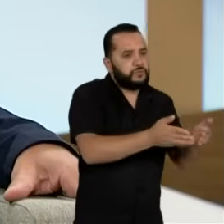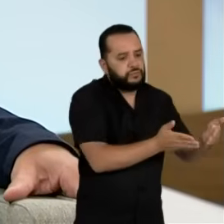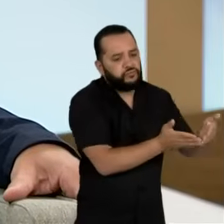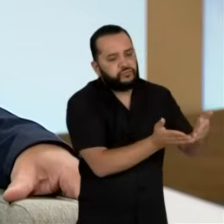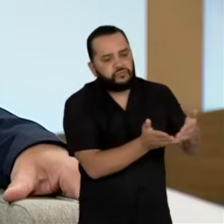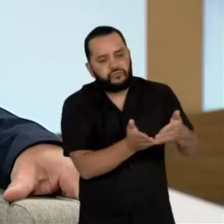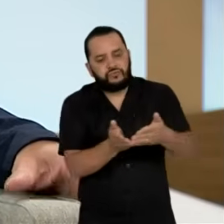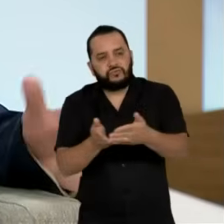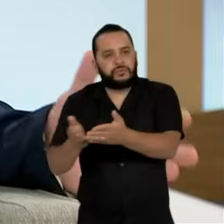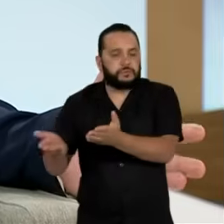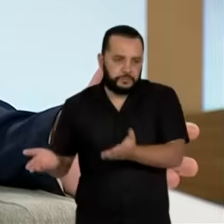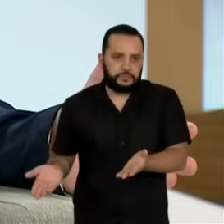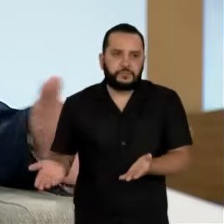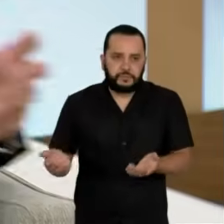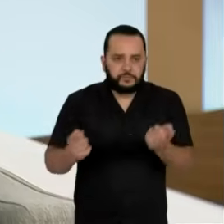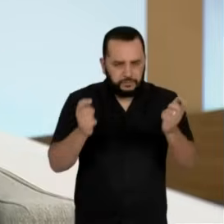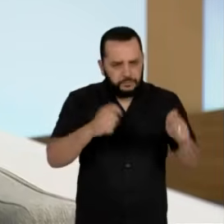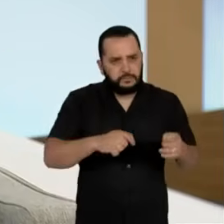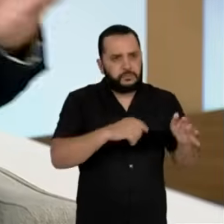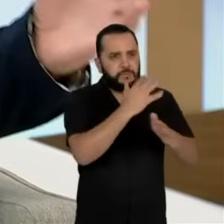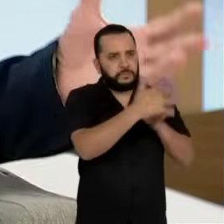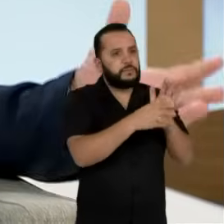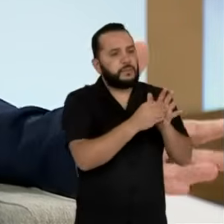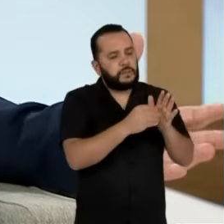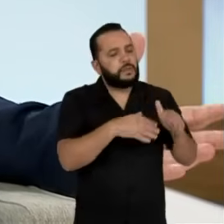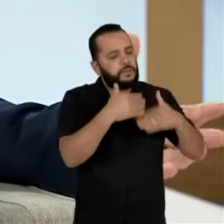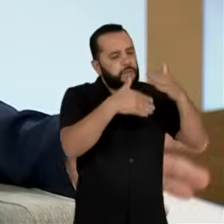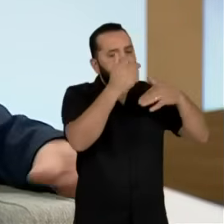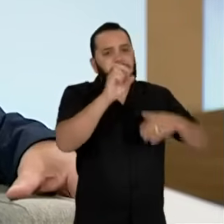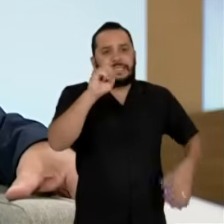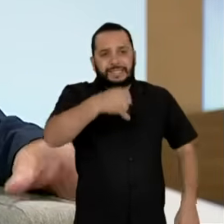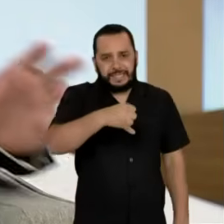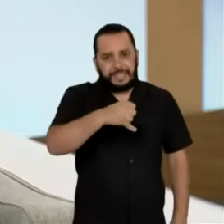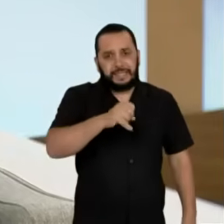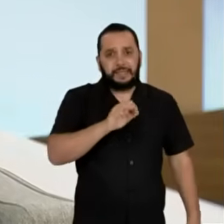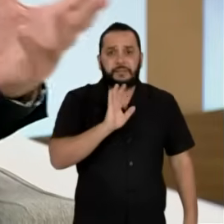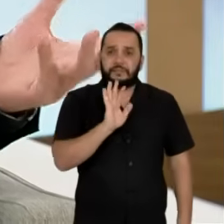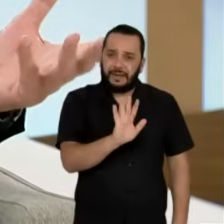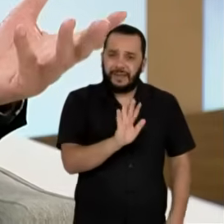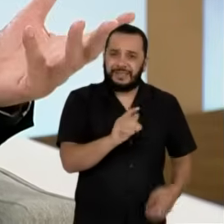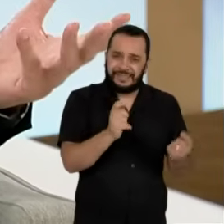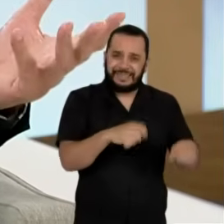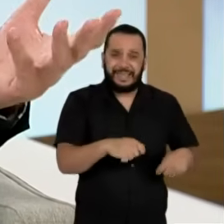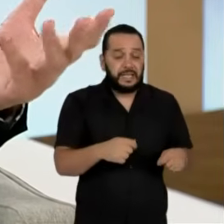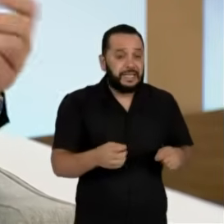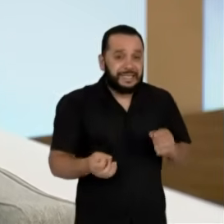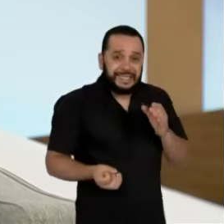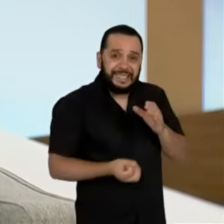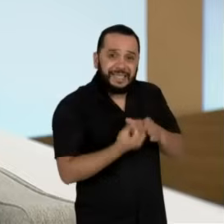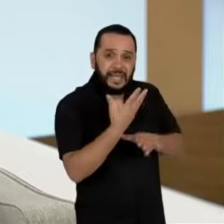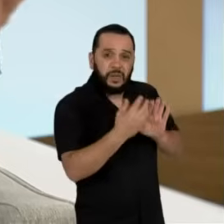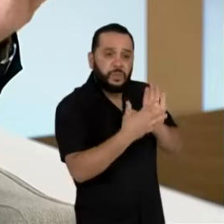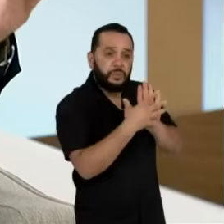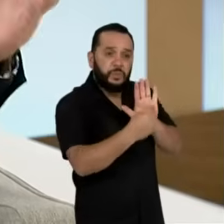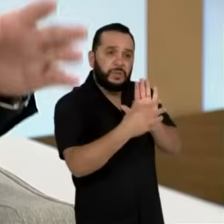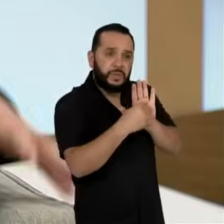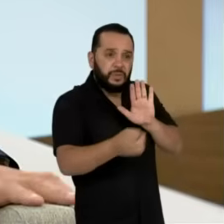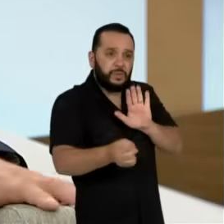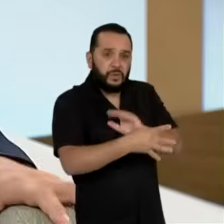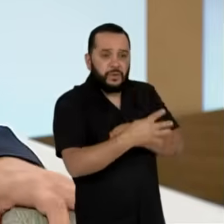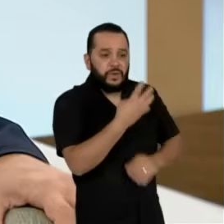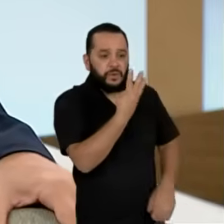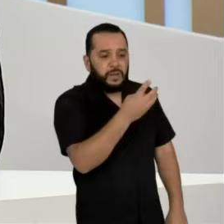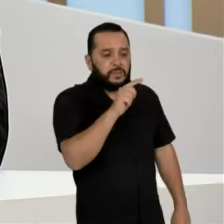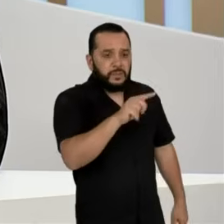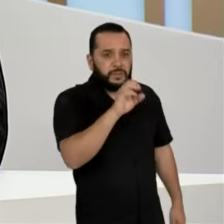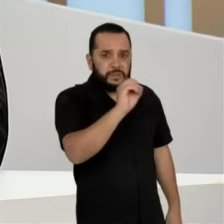Agora, a gente tem a chance lá, que ainda não estourou tudo, de fazer um novo modelo, sabe? Um modelo 4.0, né? Como diz